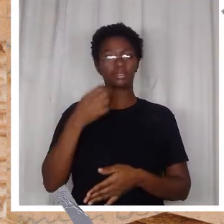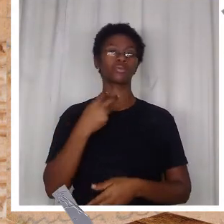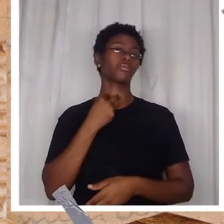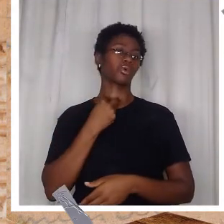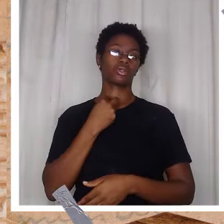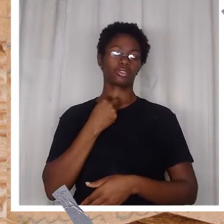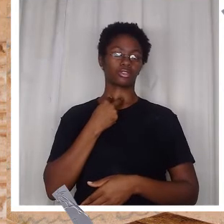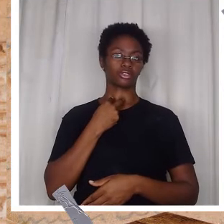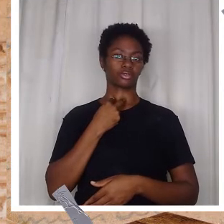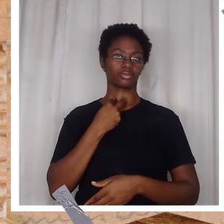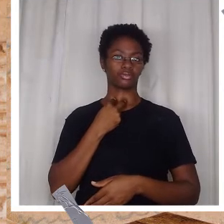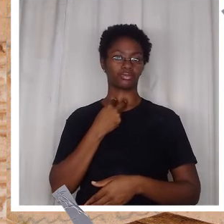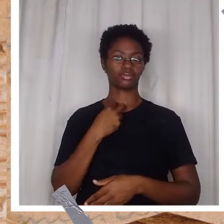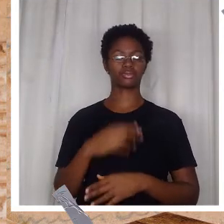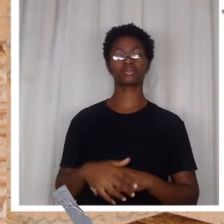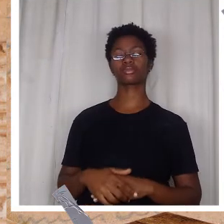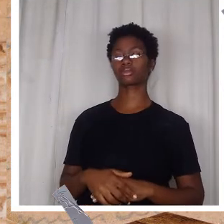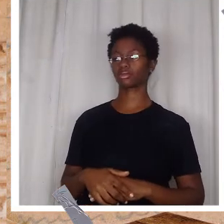dispensando.